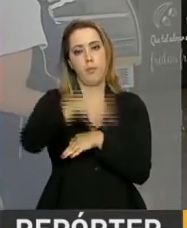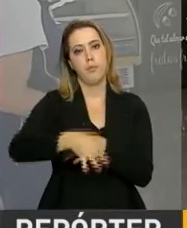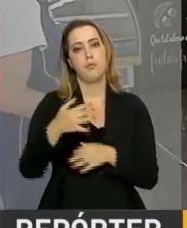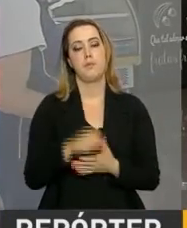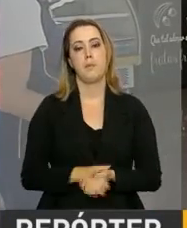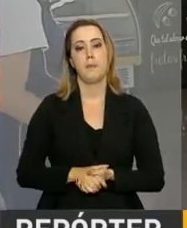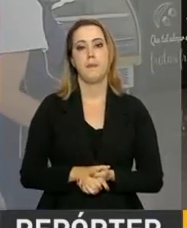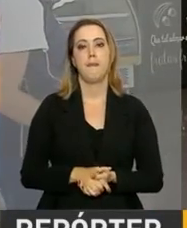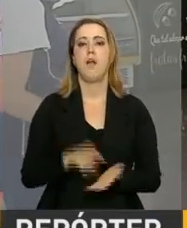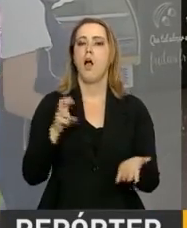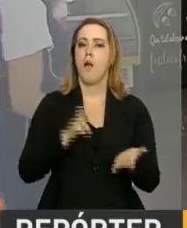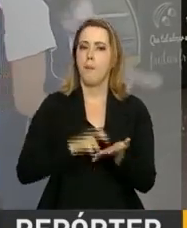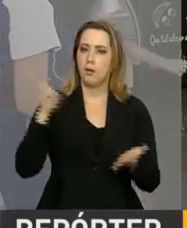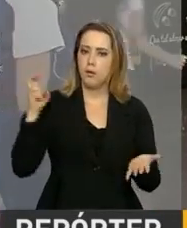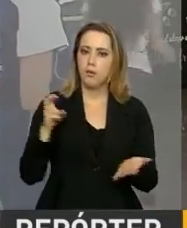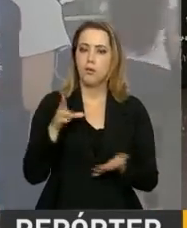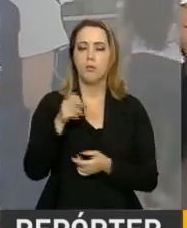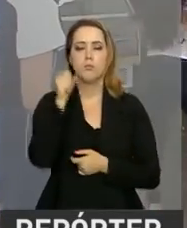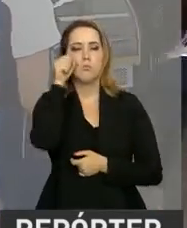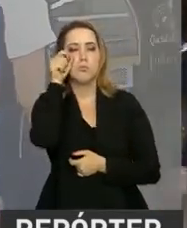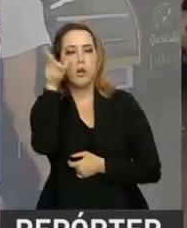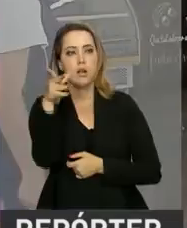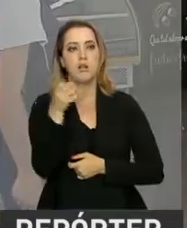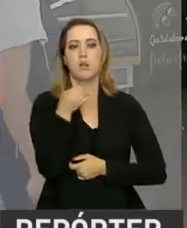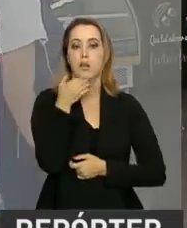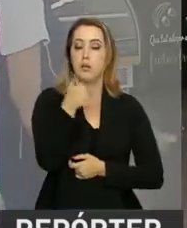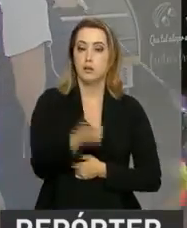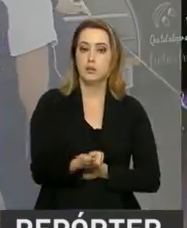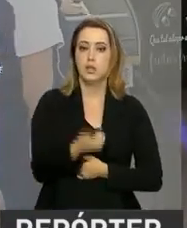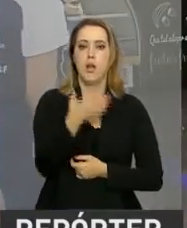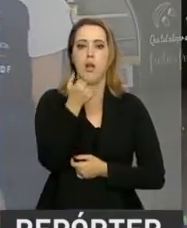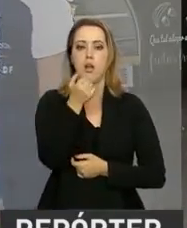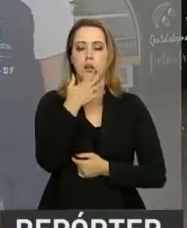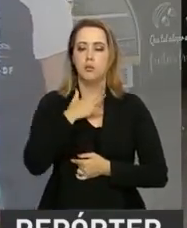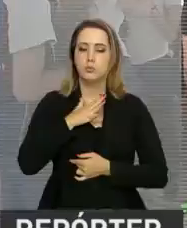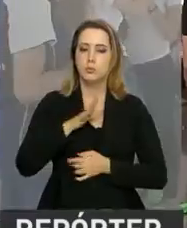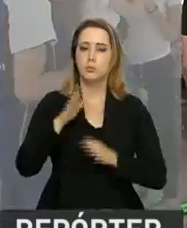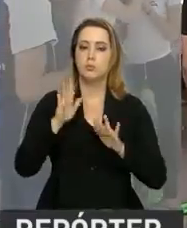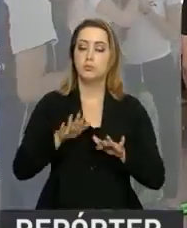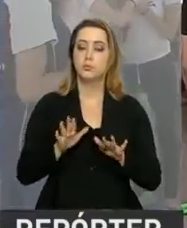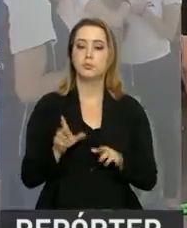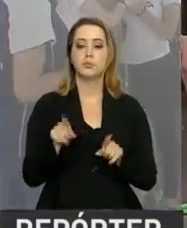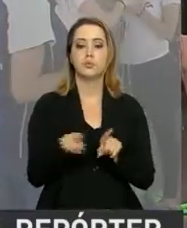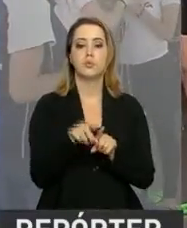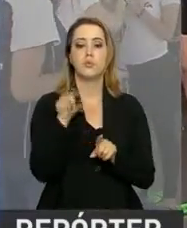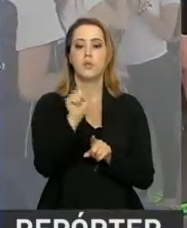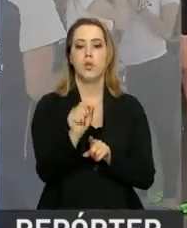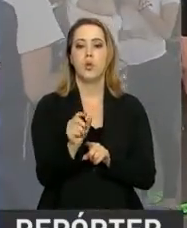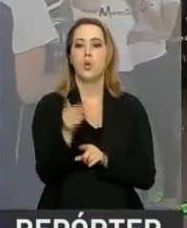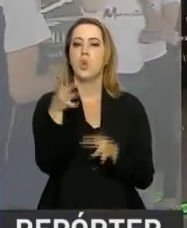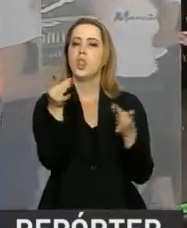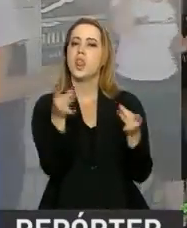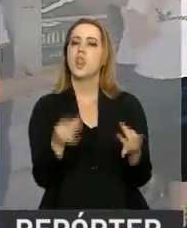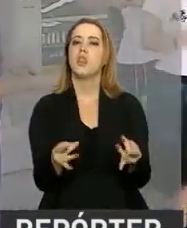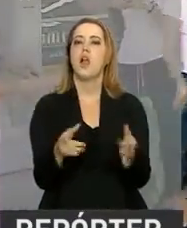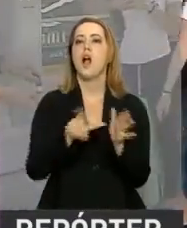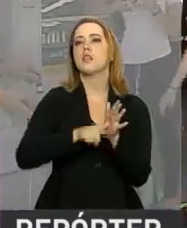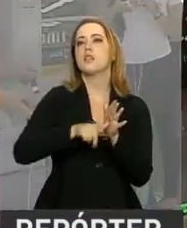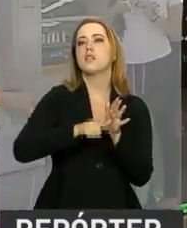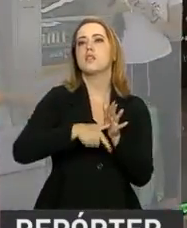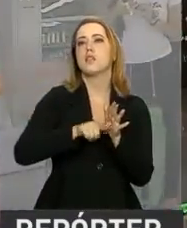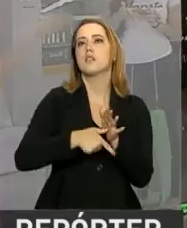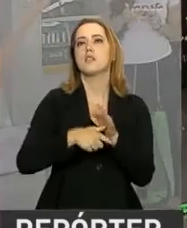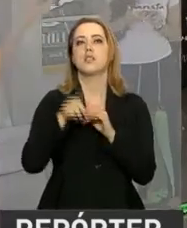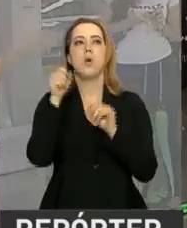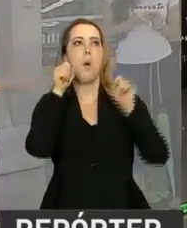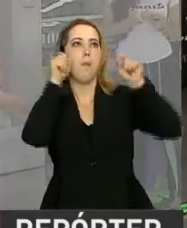manhã acorda bem tomar um bom café da manhã almoço senão comida muito pesada não deixar um detalhe de atraso uma noite mal